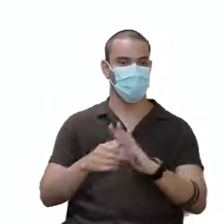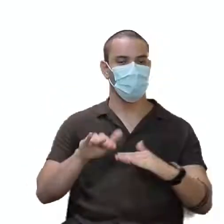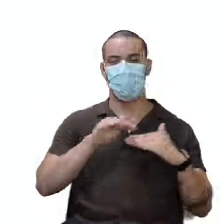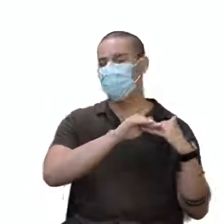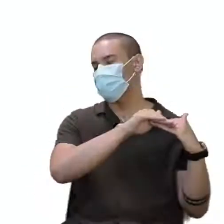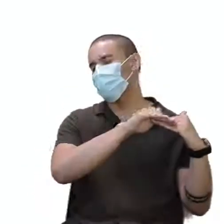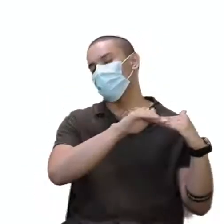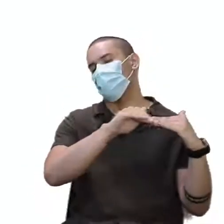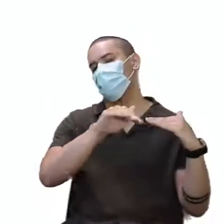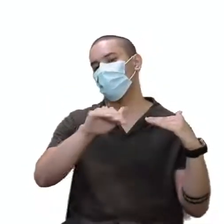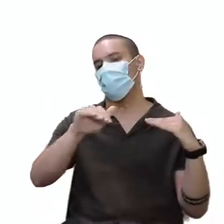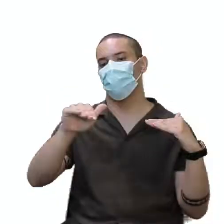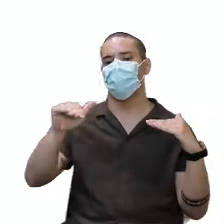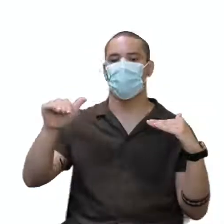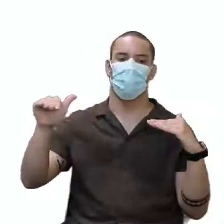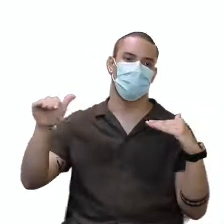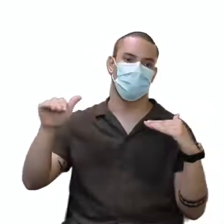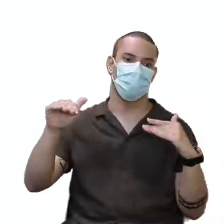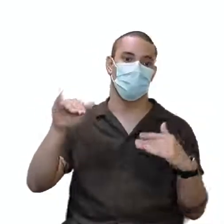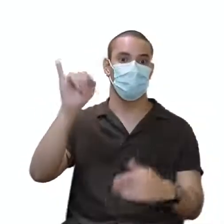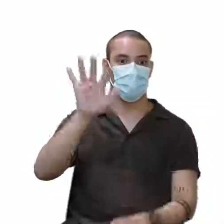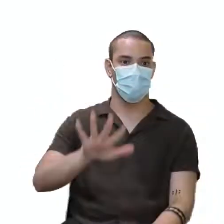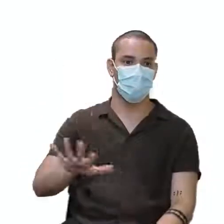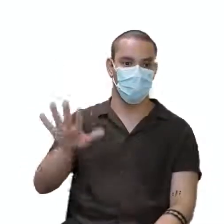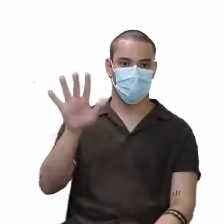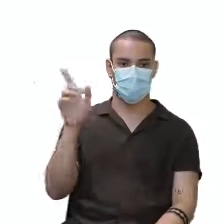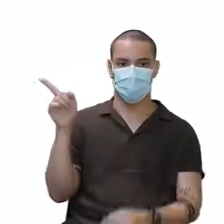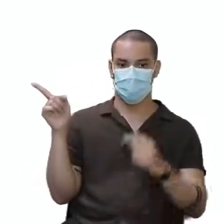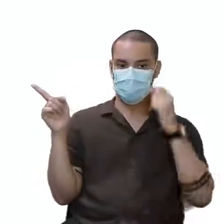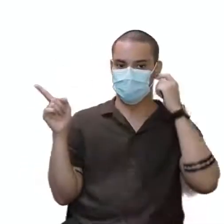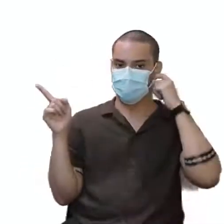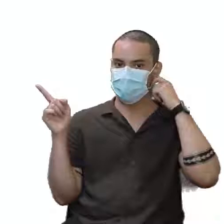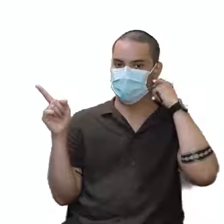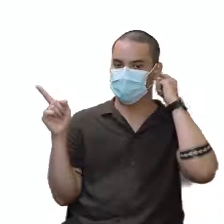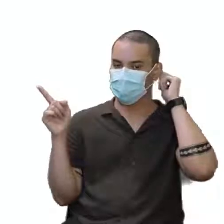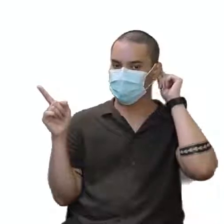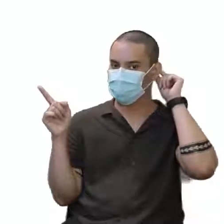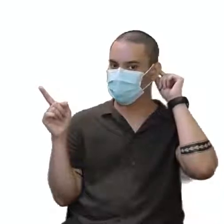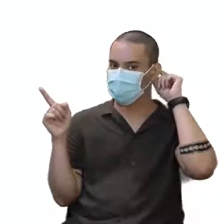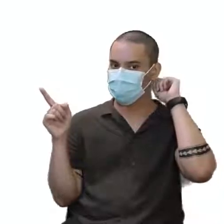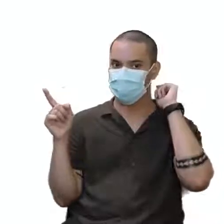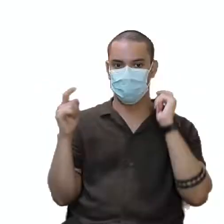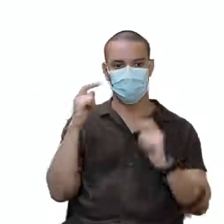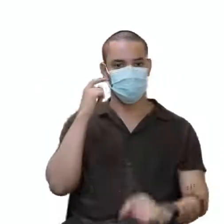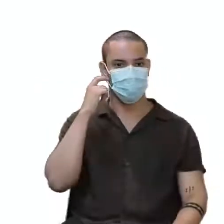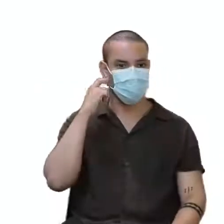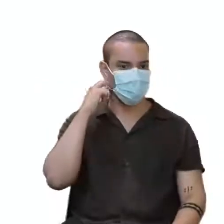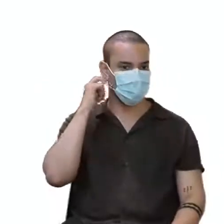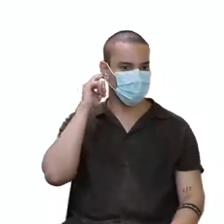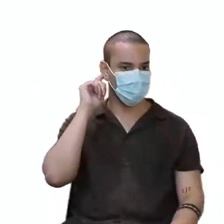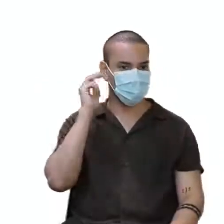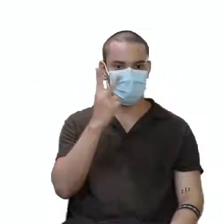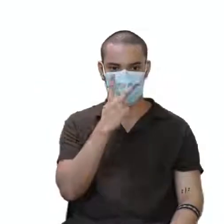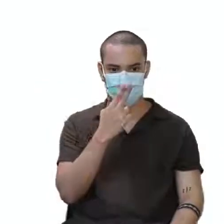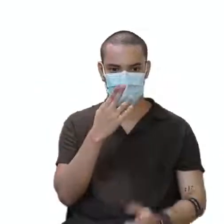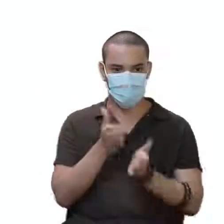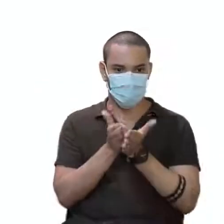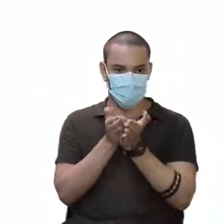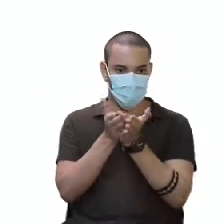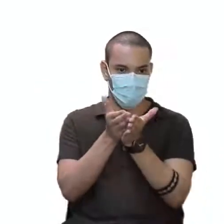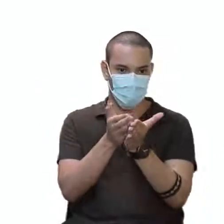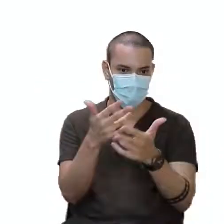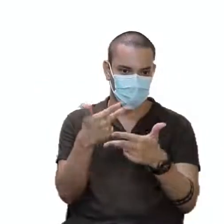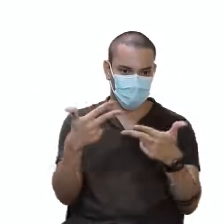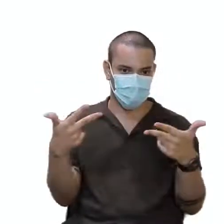estabilizada. Aí a gente tem essa imagem aí, eu acho que isso aqui é o Vitor tem que ter o olho melhor do que o meu, Vitor. Parece um barco, alguma coisa ali, né,